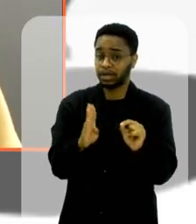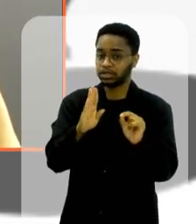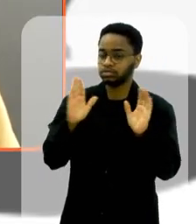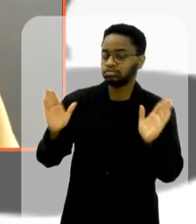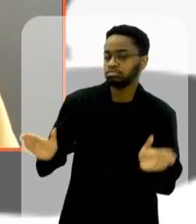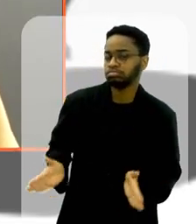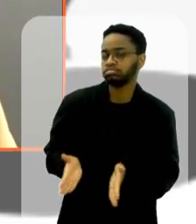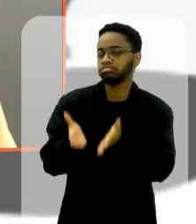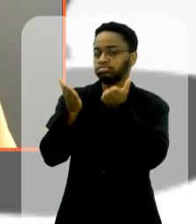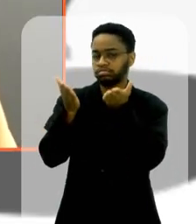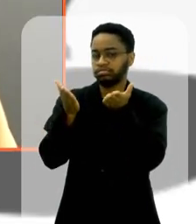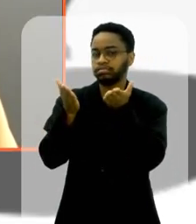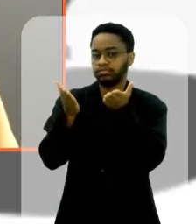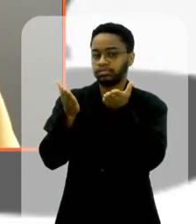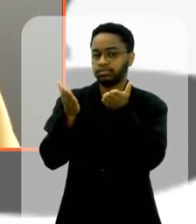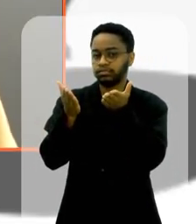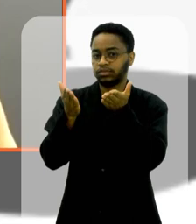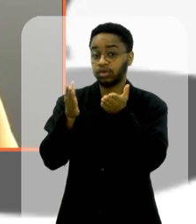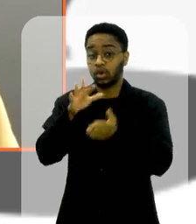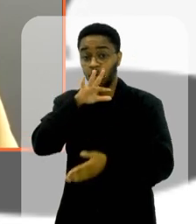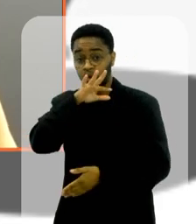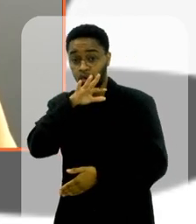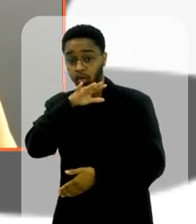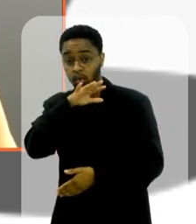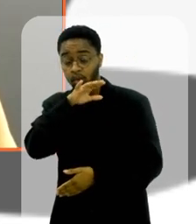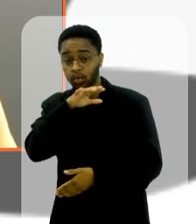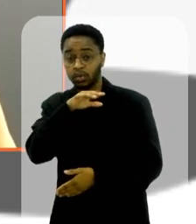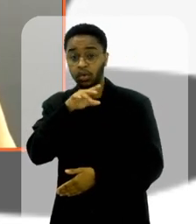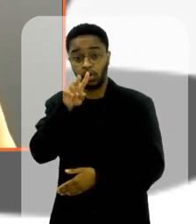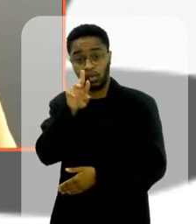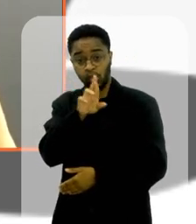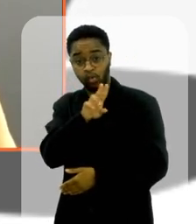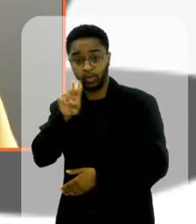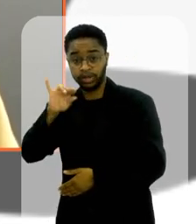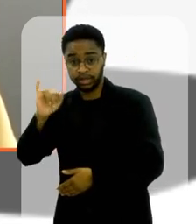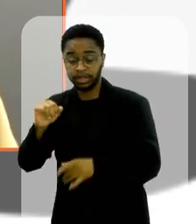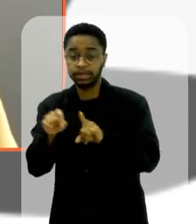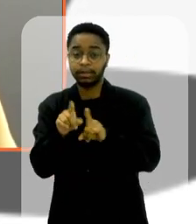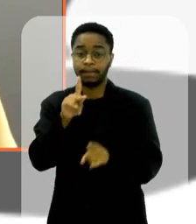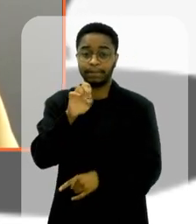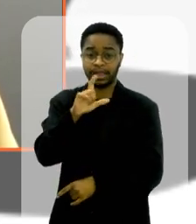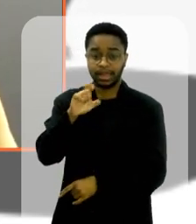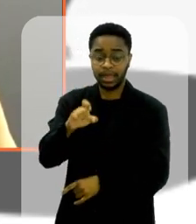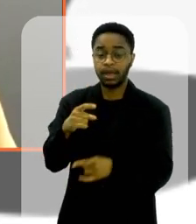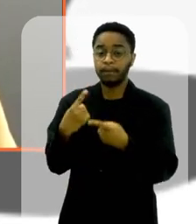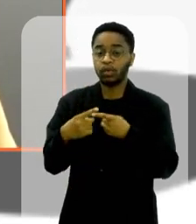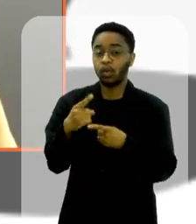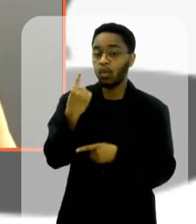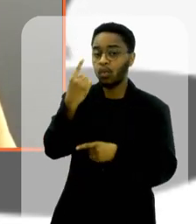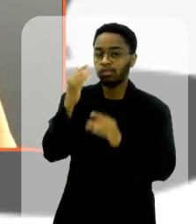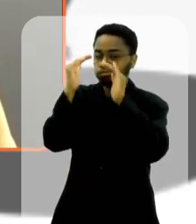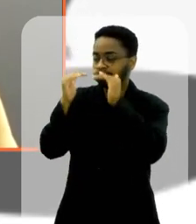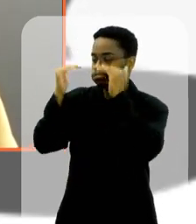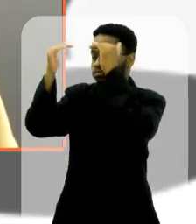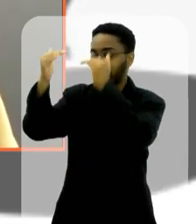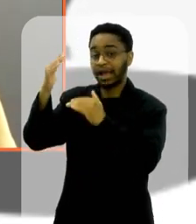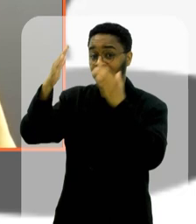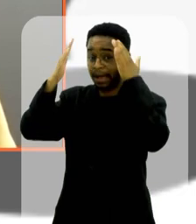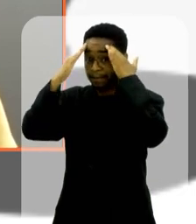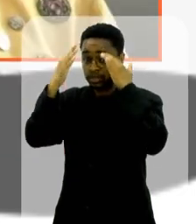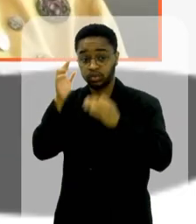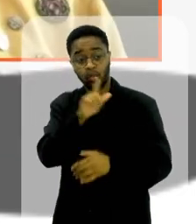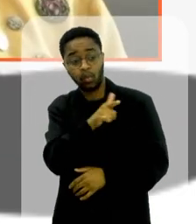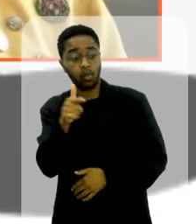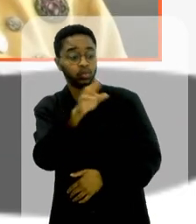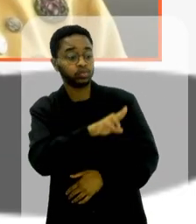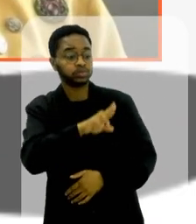todo enalteça tanto a Rui quanto a Pelé. Se um honrou pela cabeça, o outro